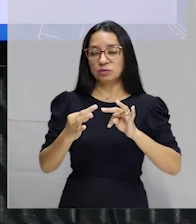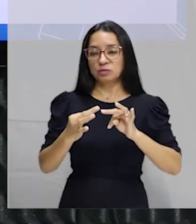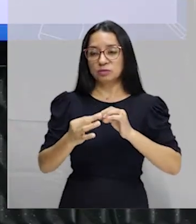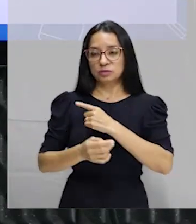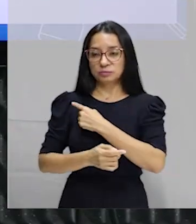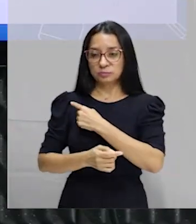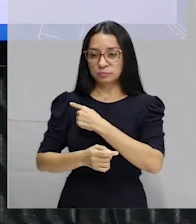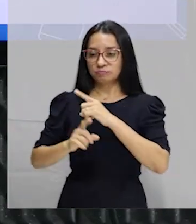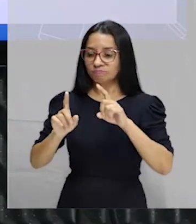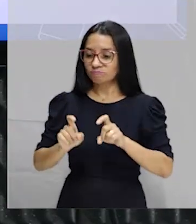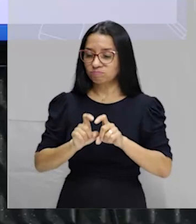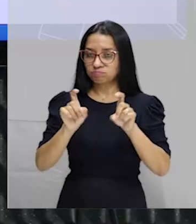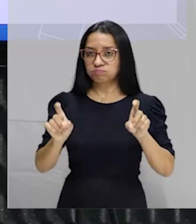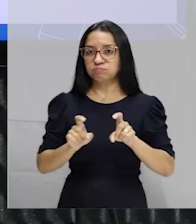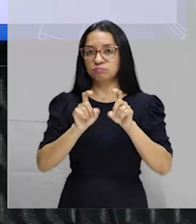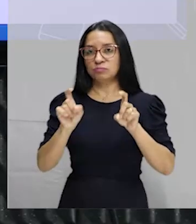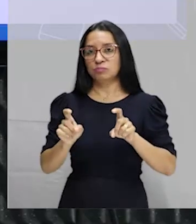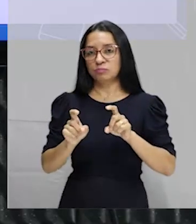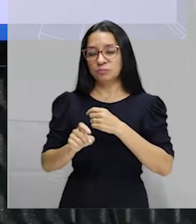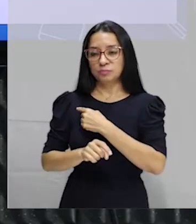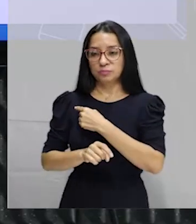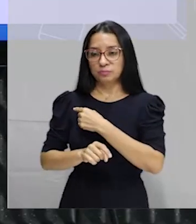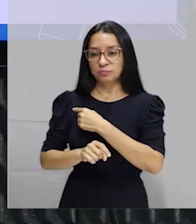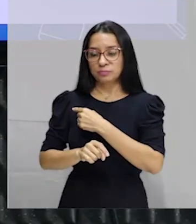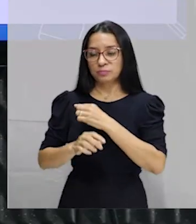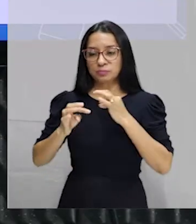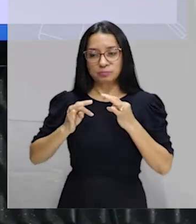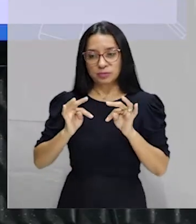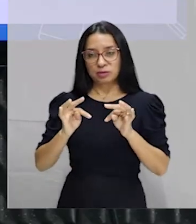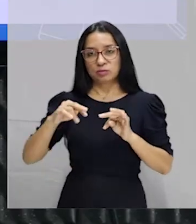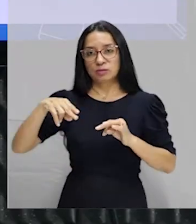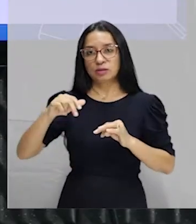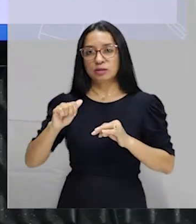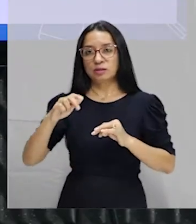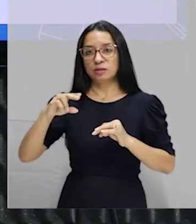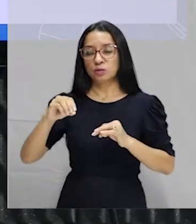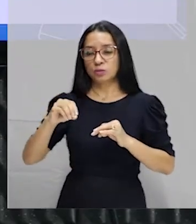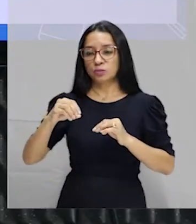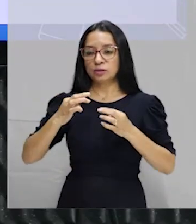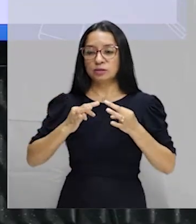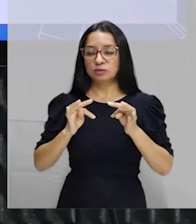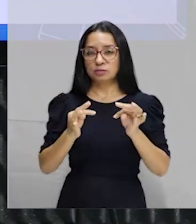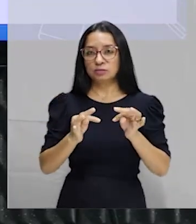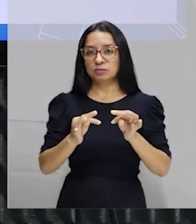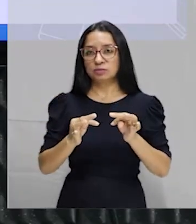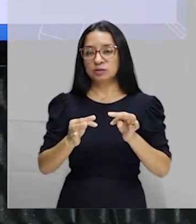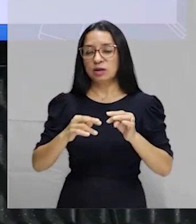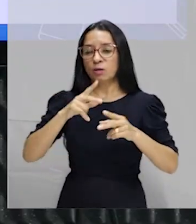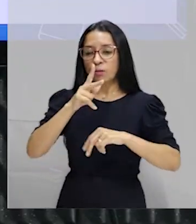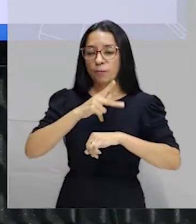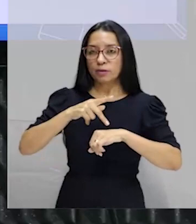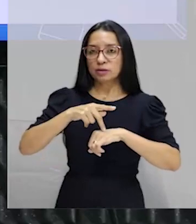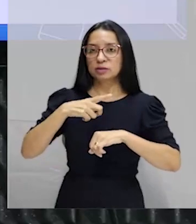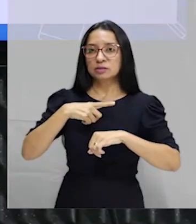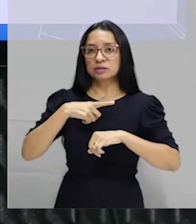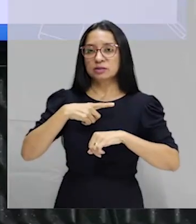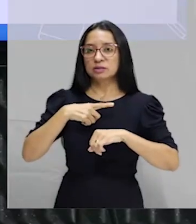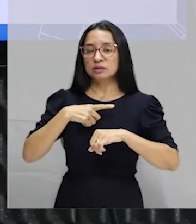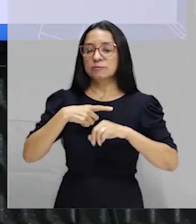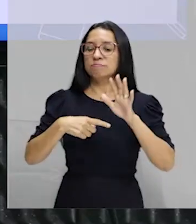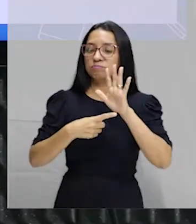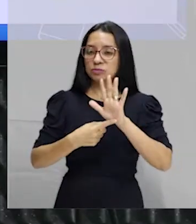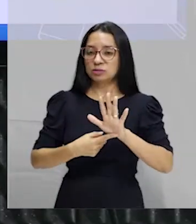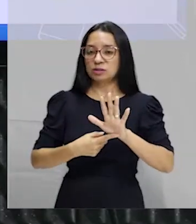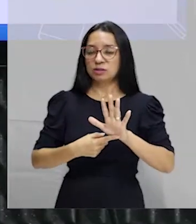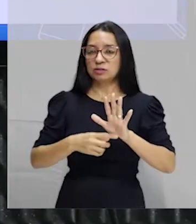da informática, tá certo? Da nanotecnologia. É um país que tem grande destaque, galera, tá certo? Então, galera, esse texto, né,